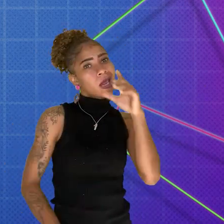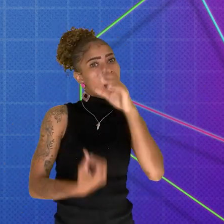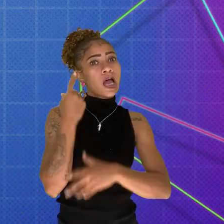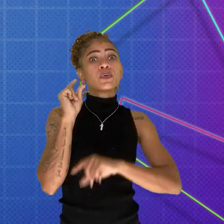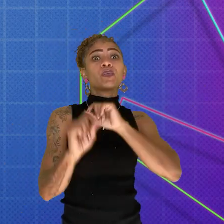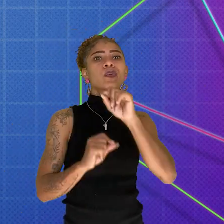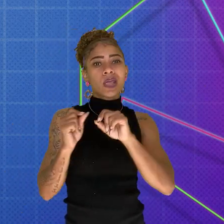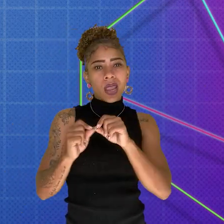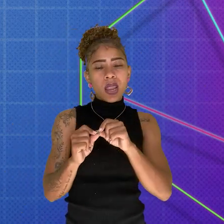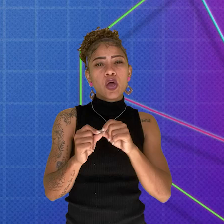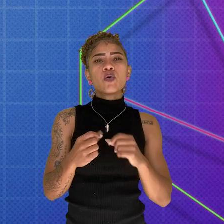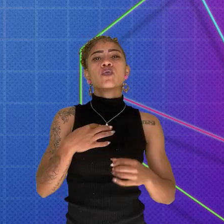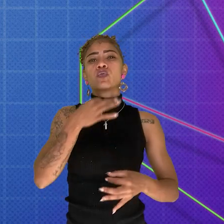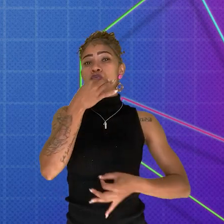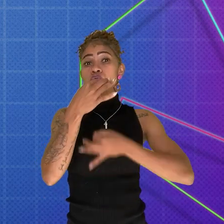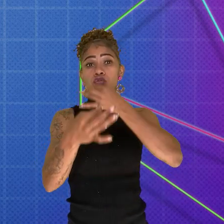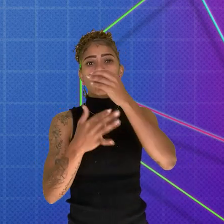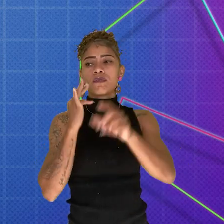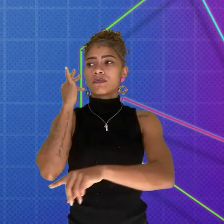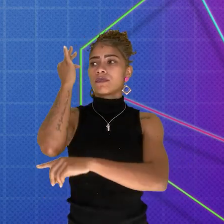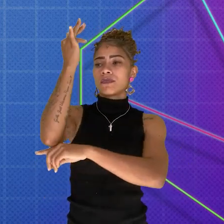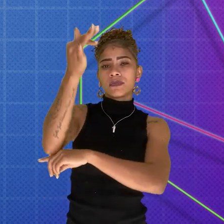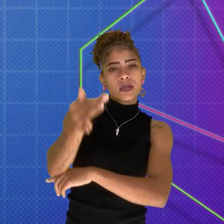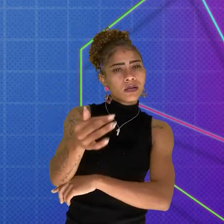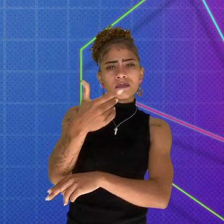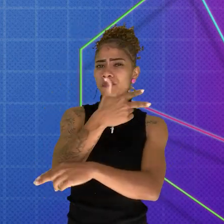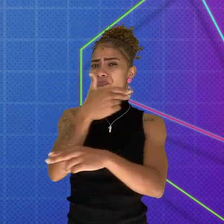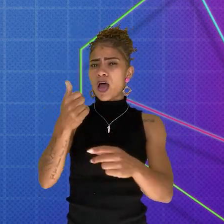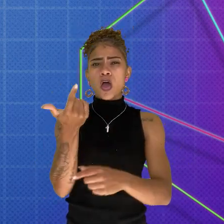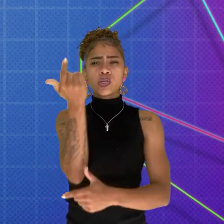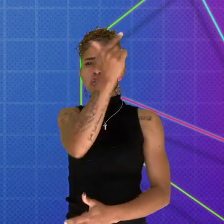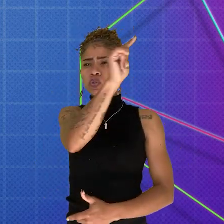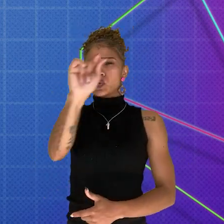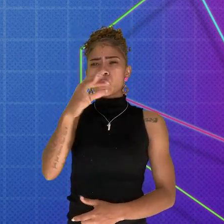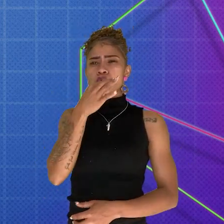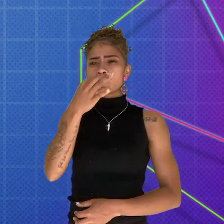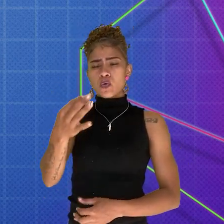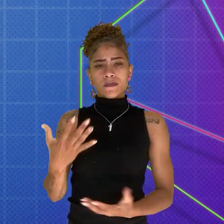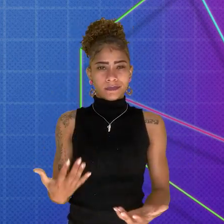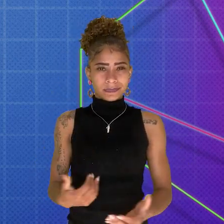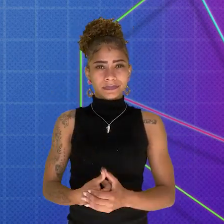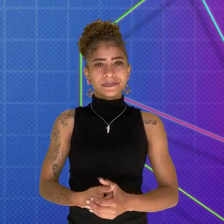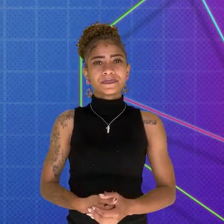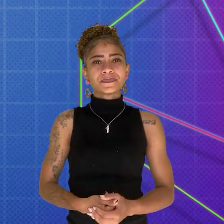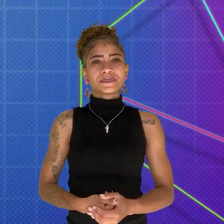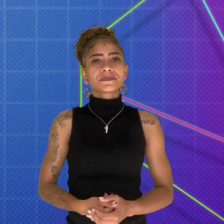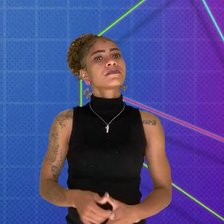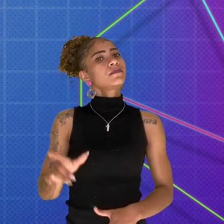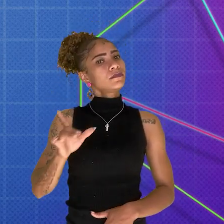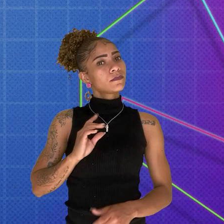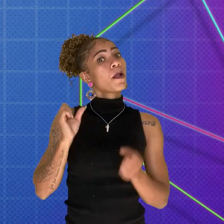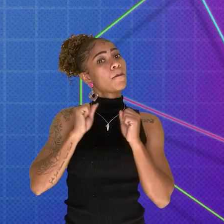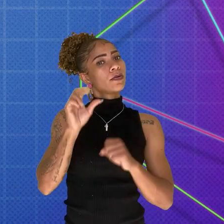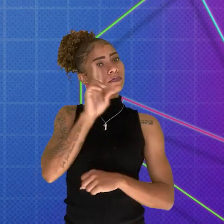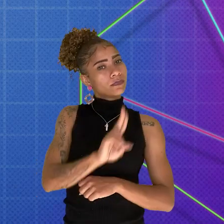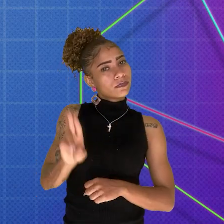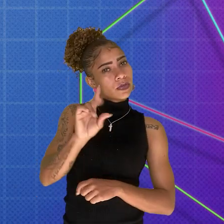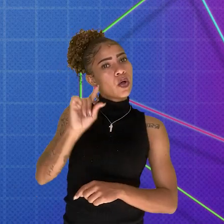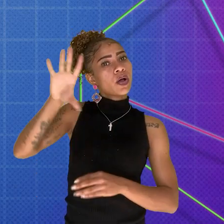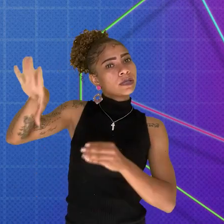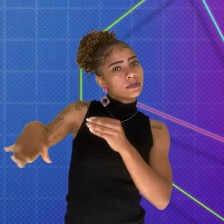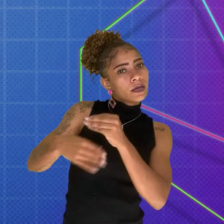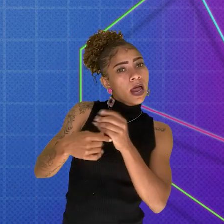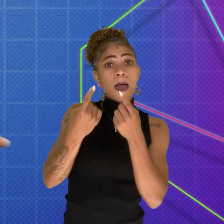que podem produzir uma ampla gama de sons futuristas, como riffs futuristas e efeitos sonoros cibernéticos. Eles podem ser usados